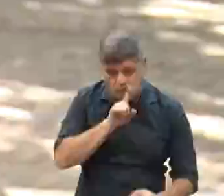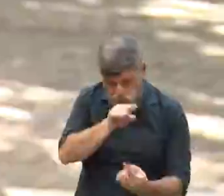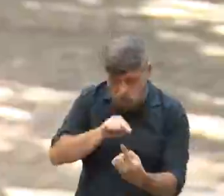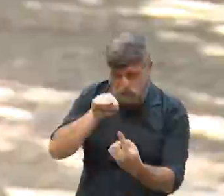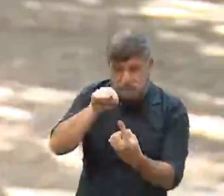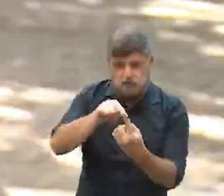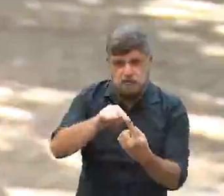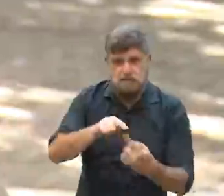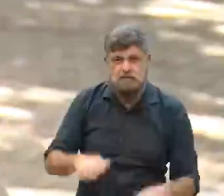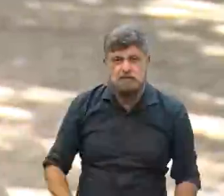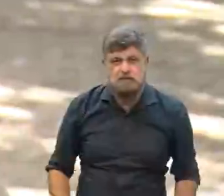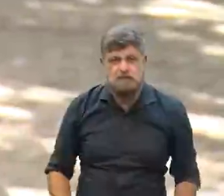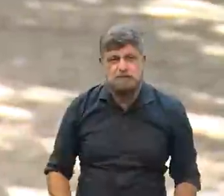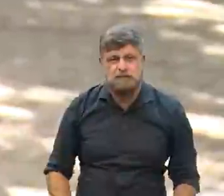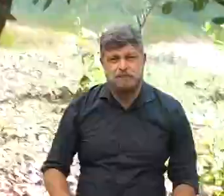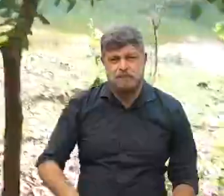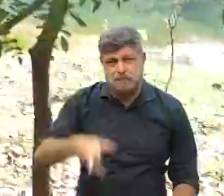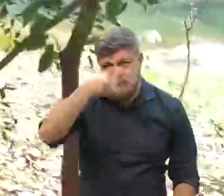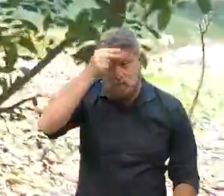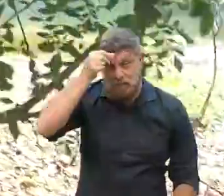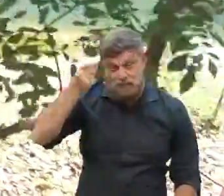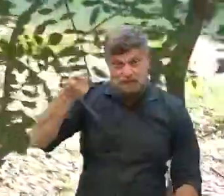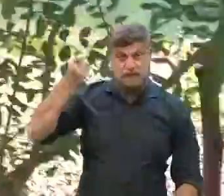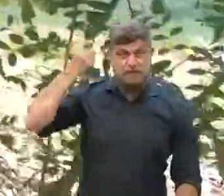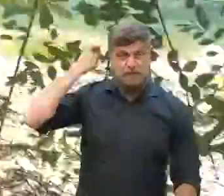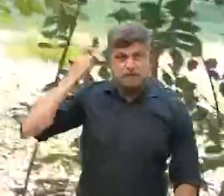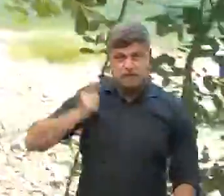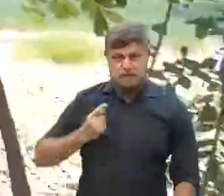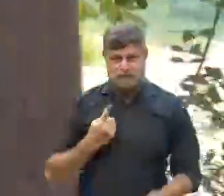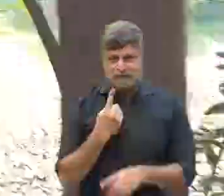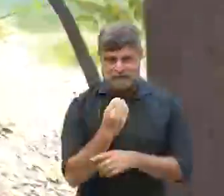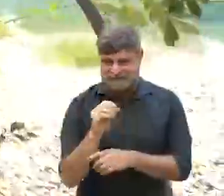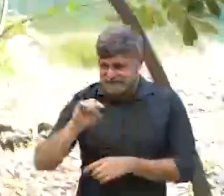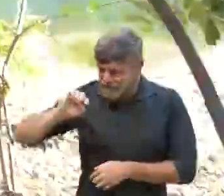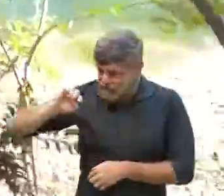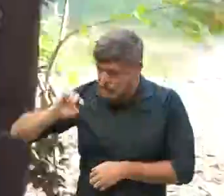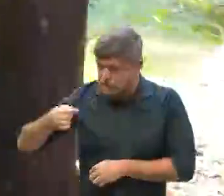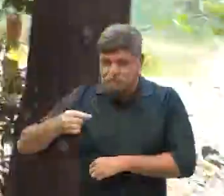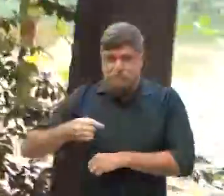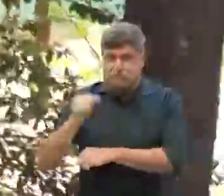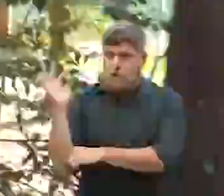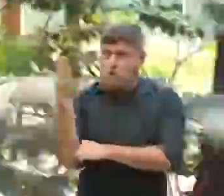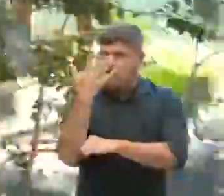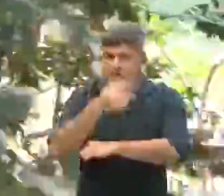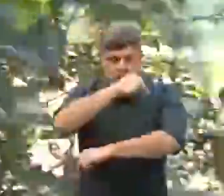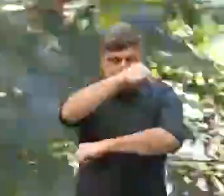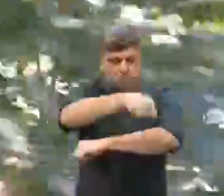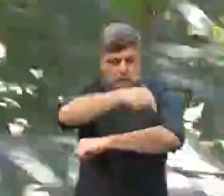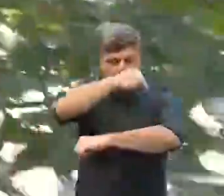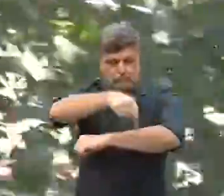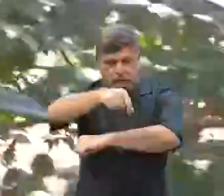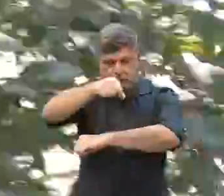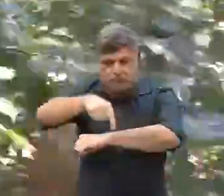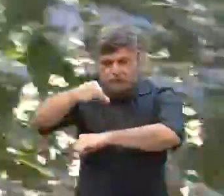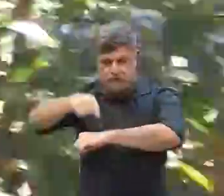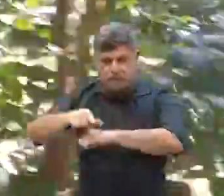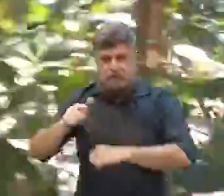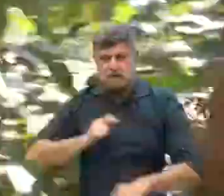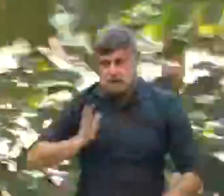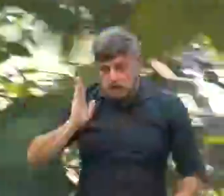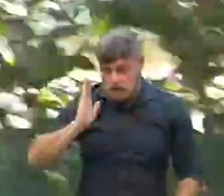no governo anterior, que é o plantio de 100 mil mudas de árvores, a gente tem avançado, plantado 68